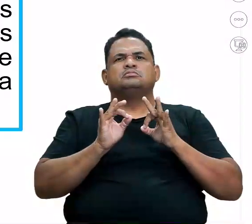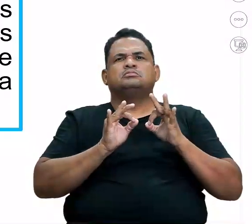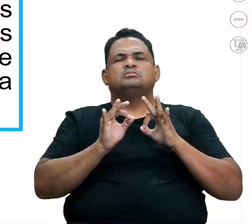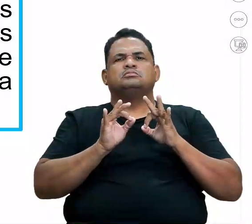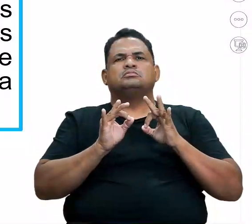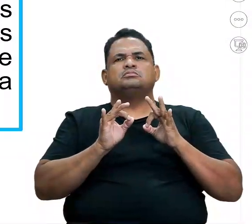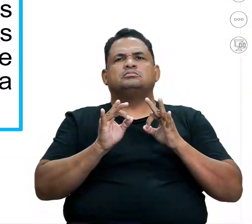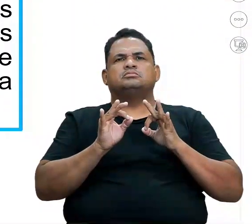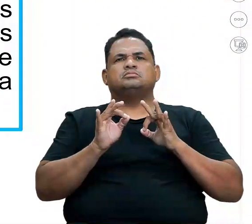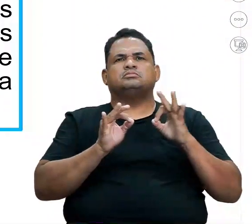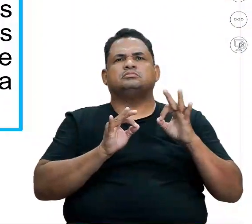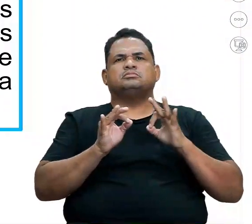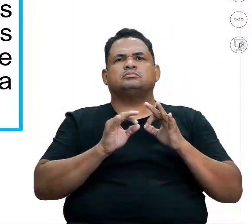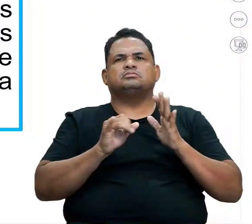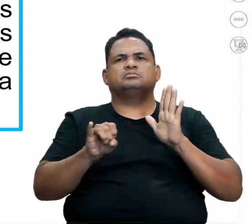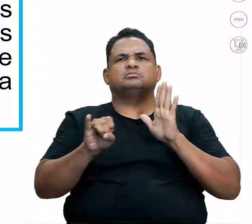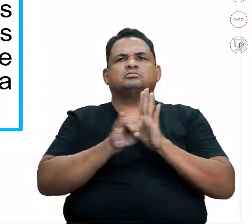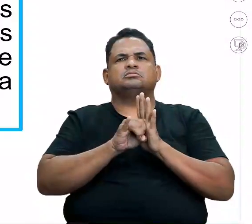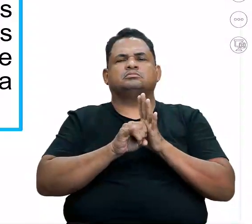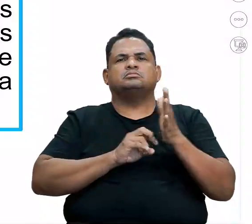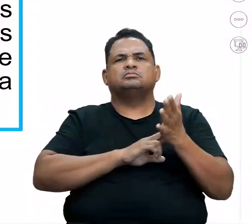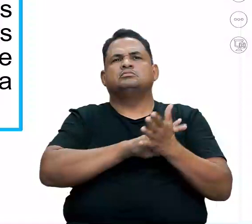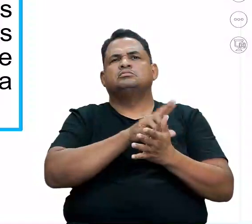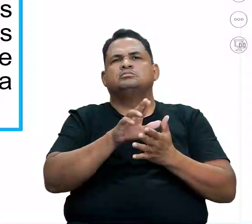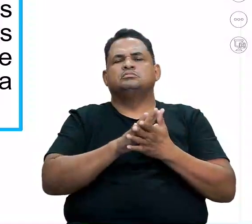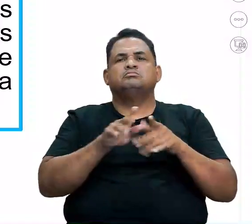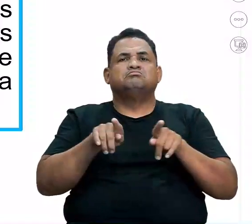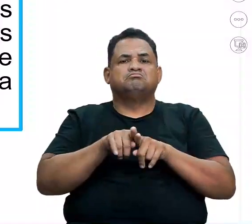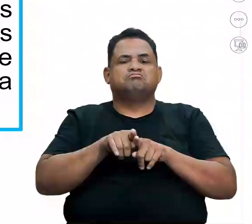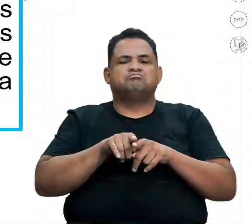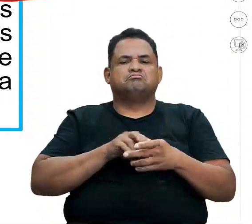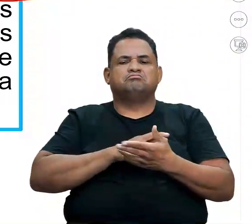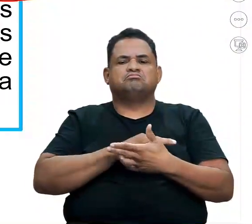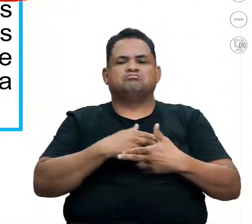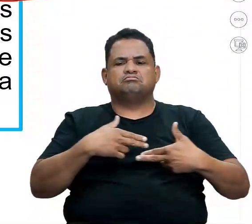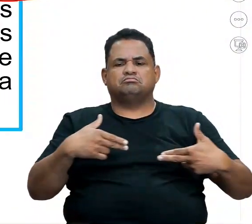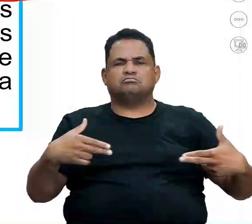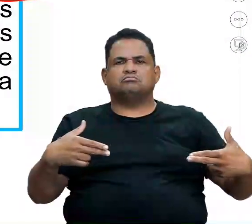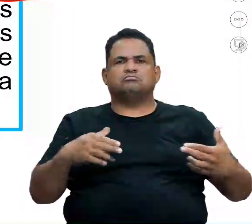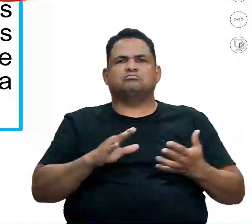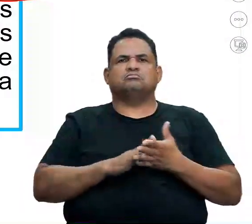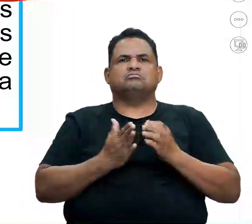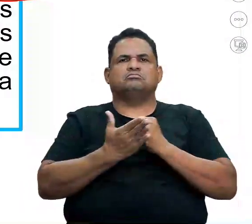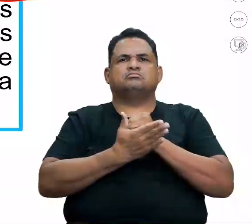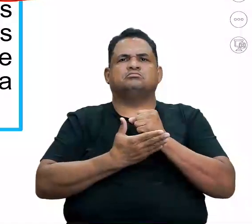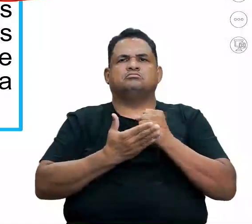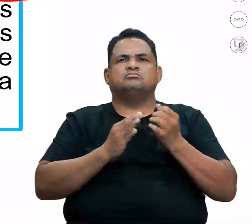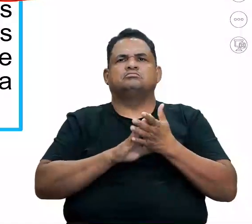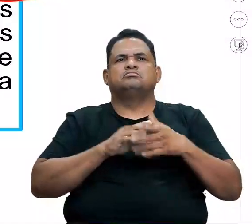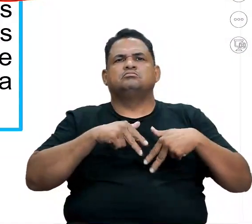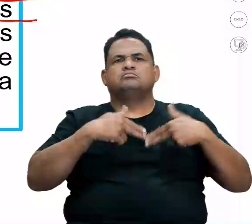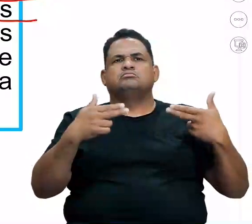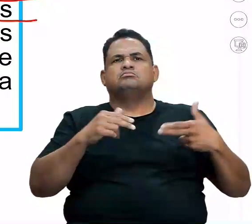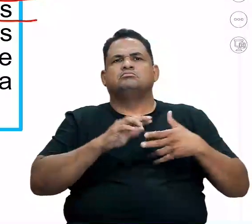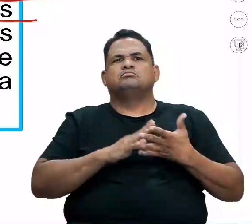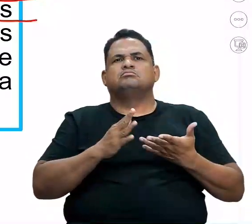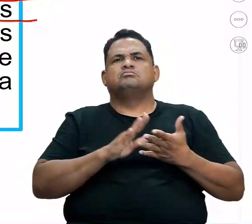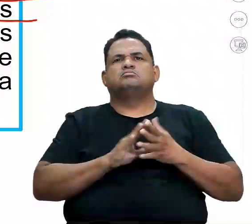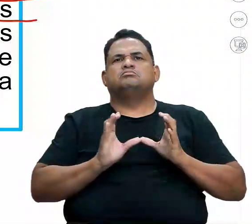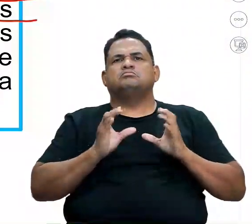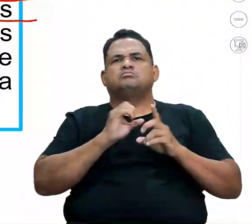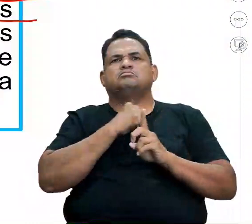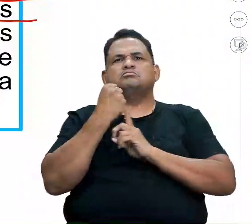constituída de identidades plurais, né? Com base na diversidade de etnias, de gênero, classes, padrões,